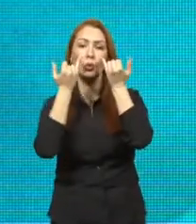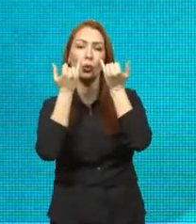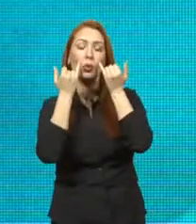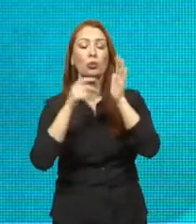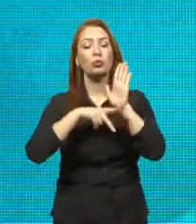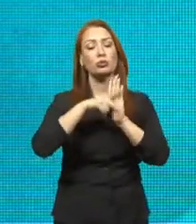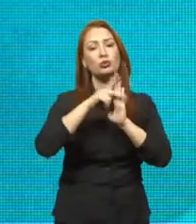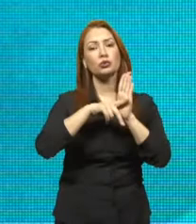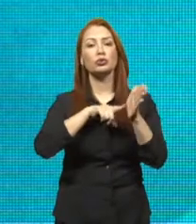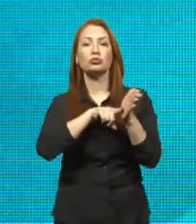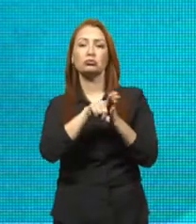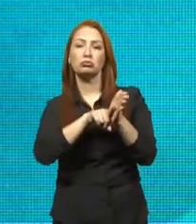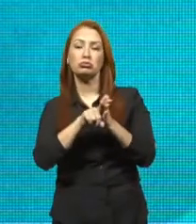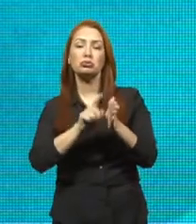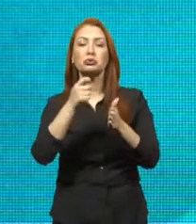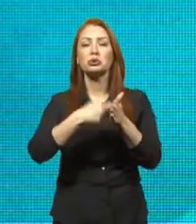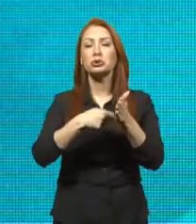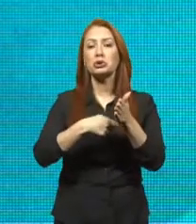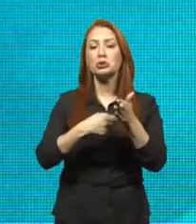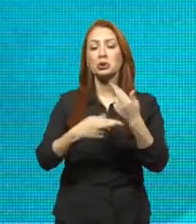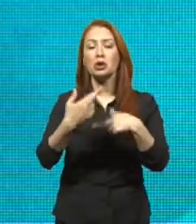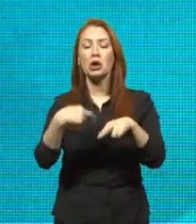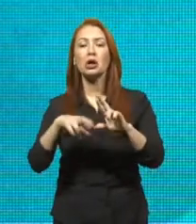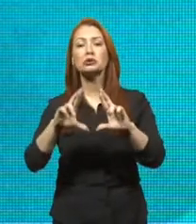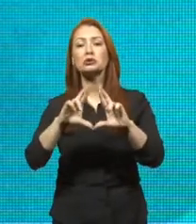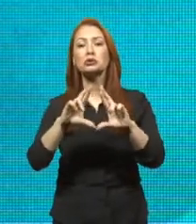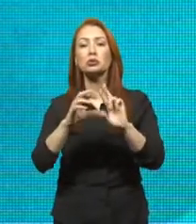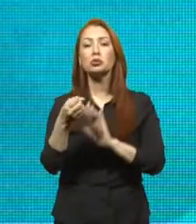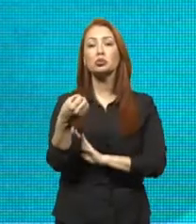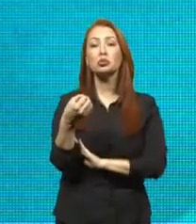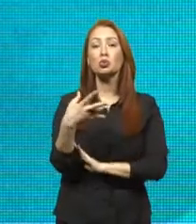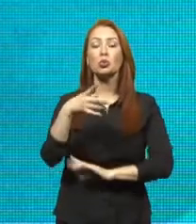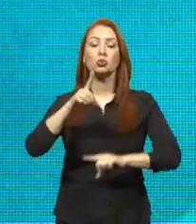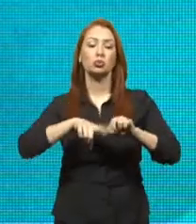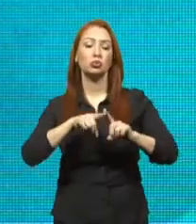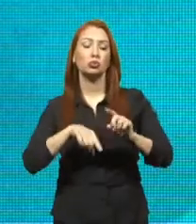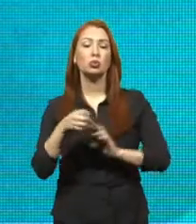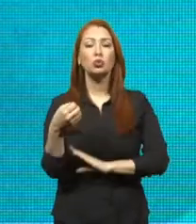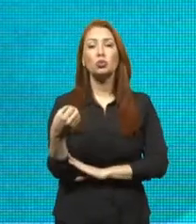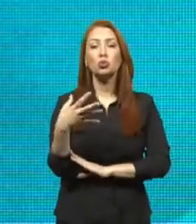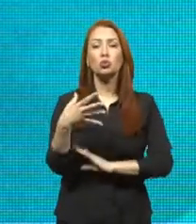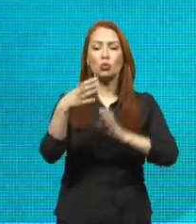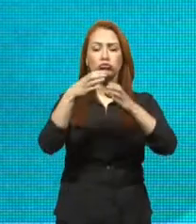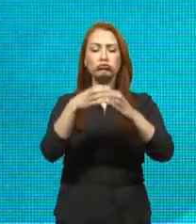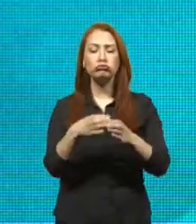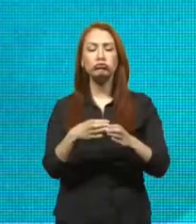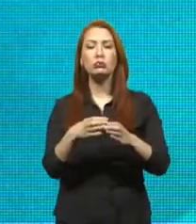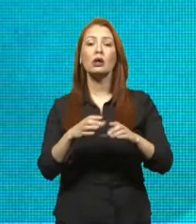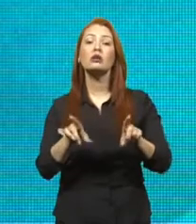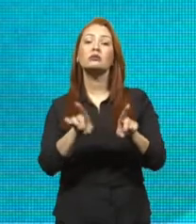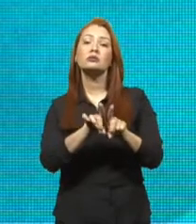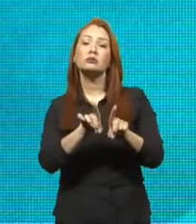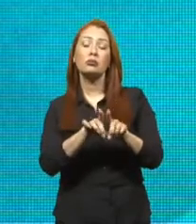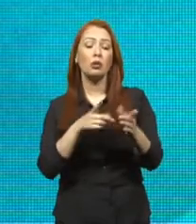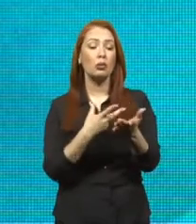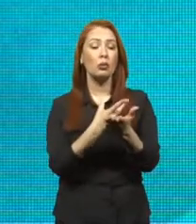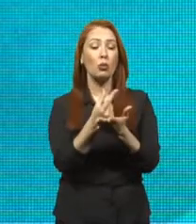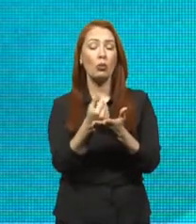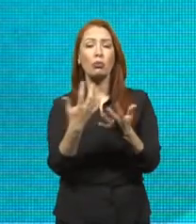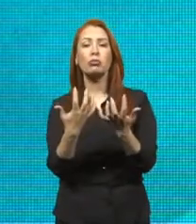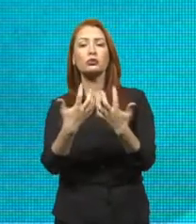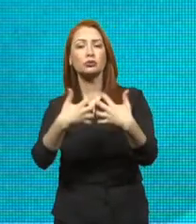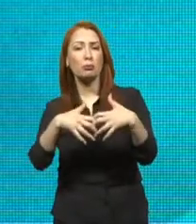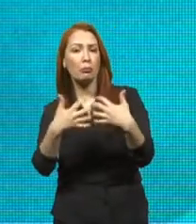para tentar reciclar talvez um novo produto, né, uma nova embalagem. Pode ser também compra de máquinas e